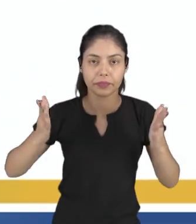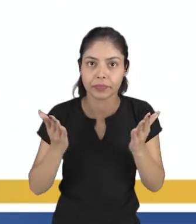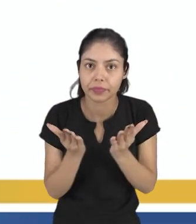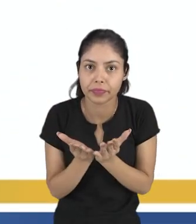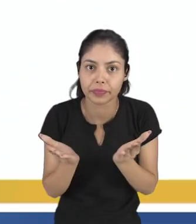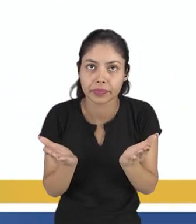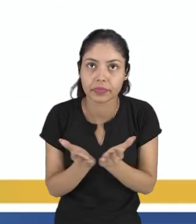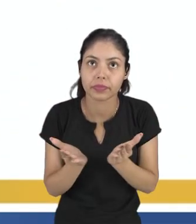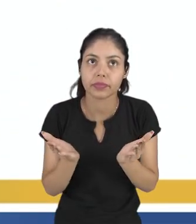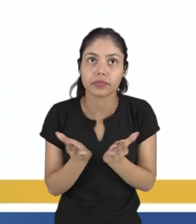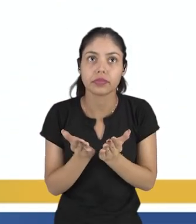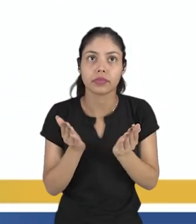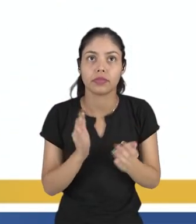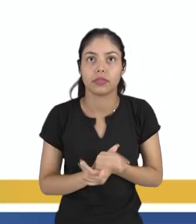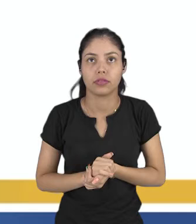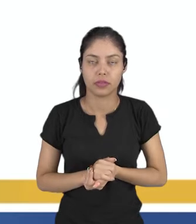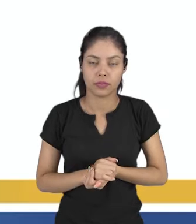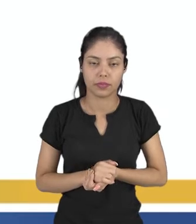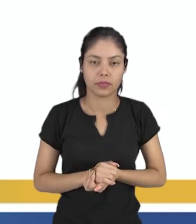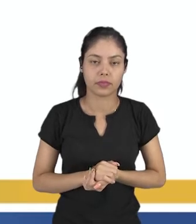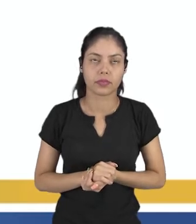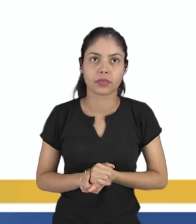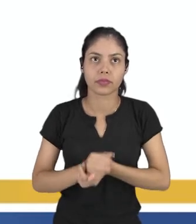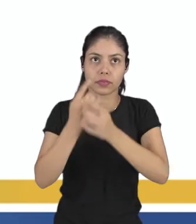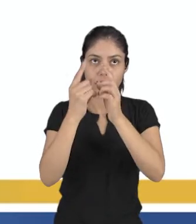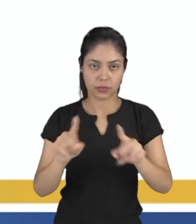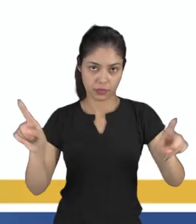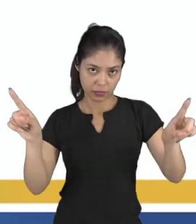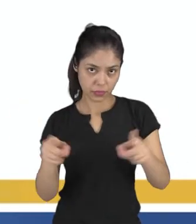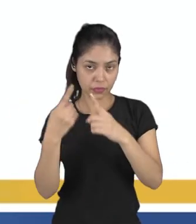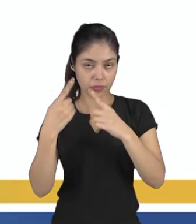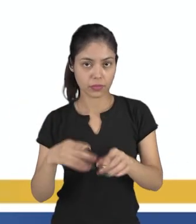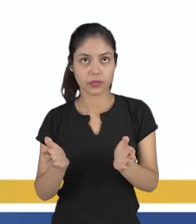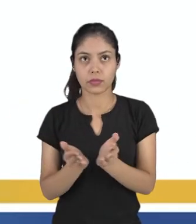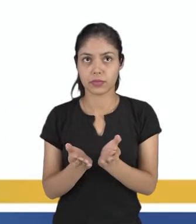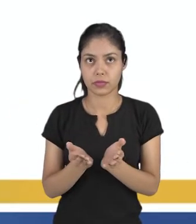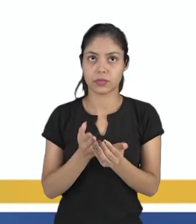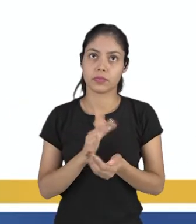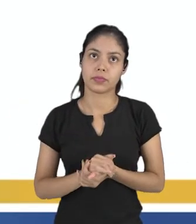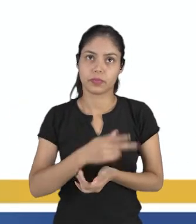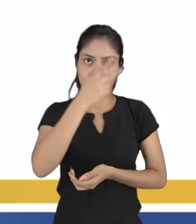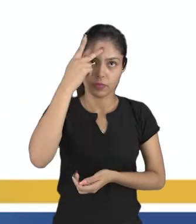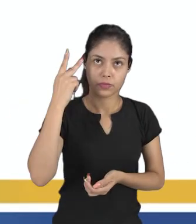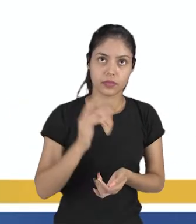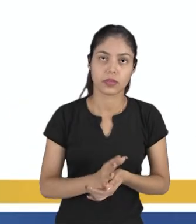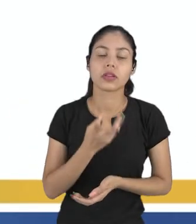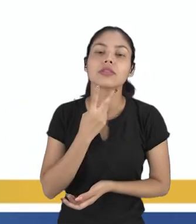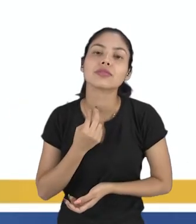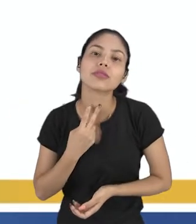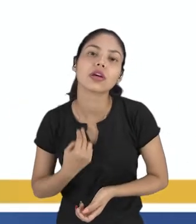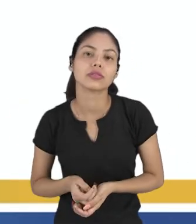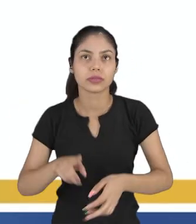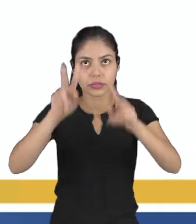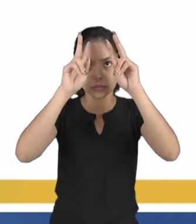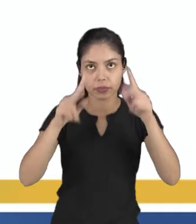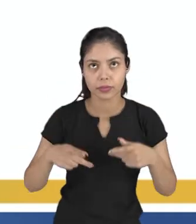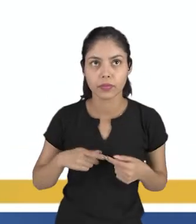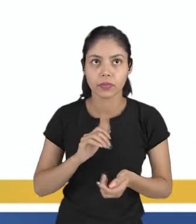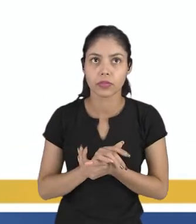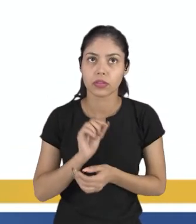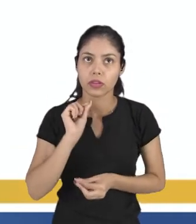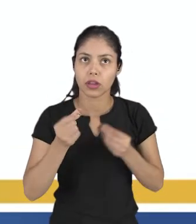gente? Lembrem-se disso, do cristianismo e da música cristã. As pessoas exploram a voz